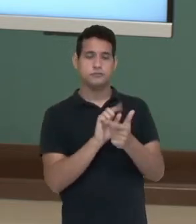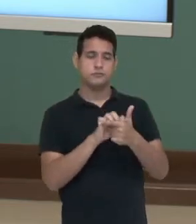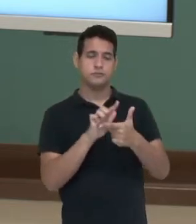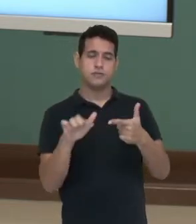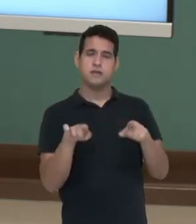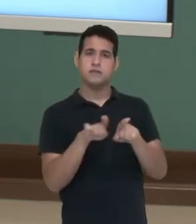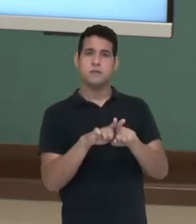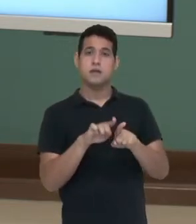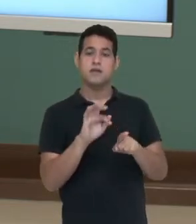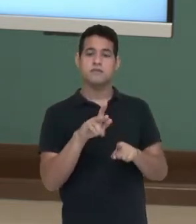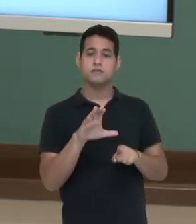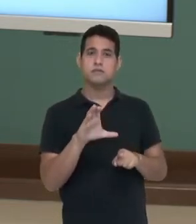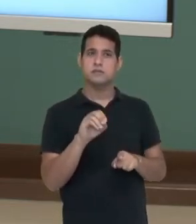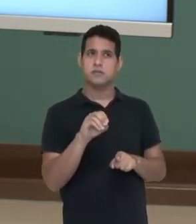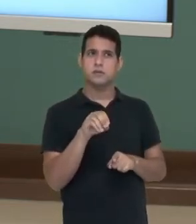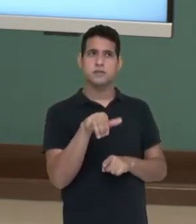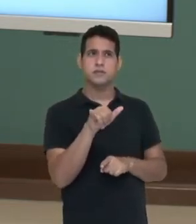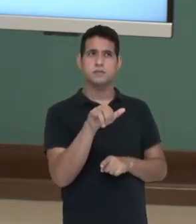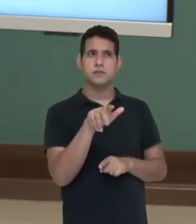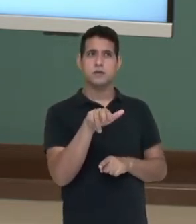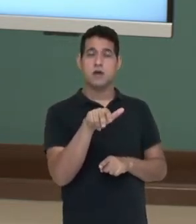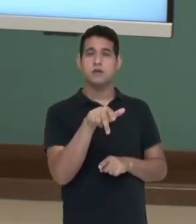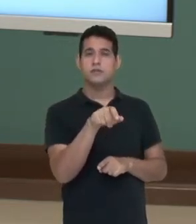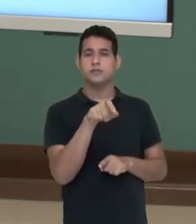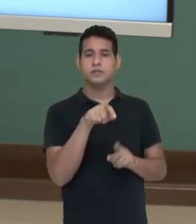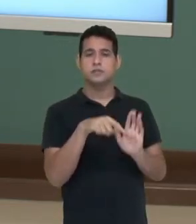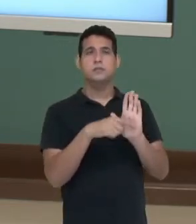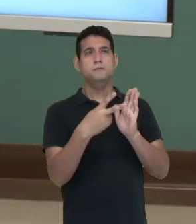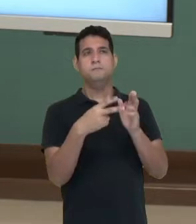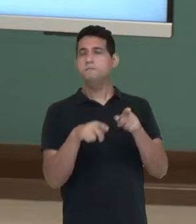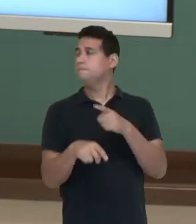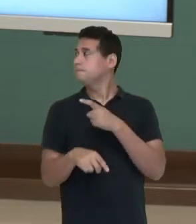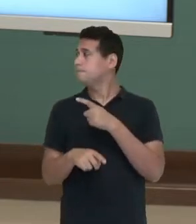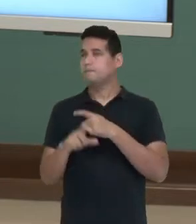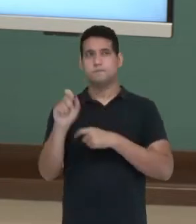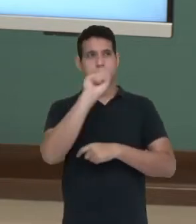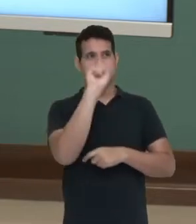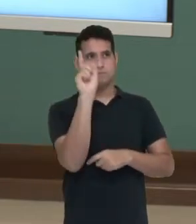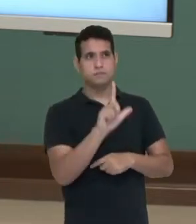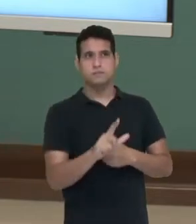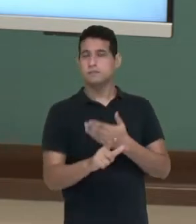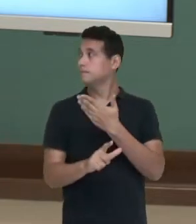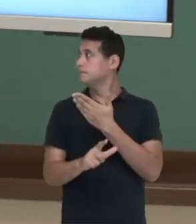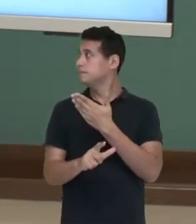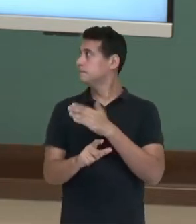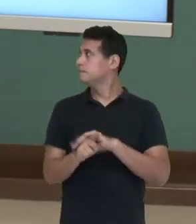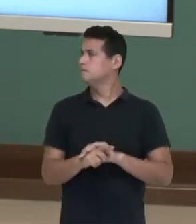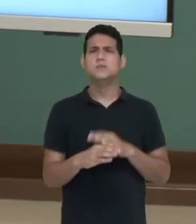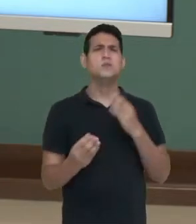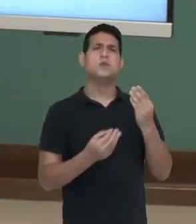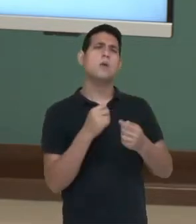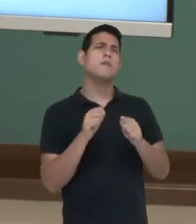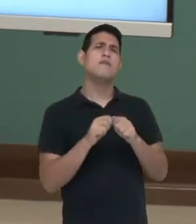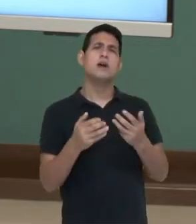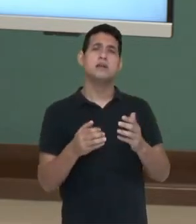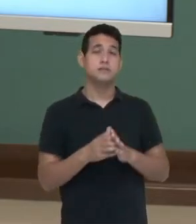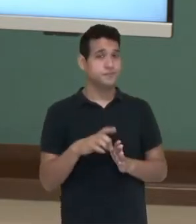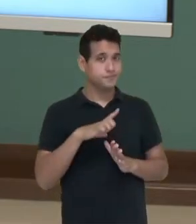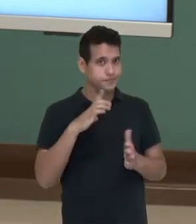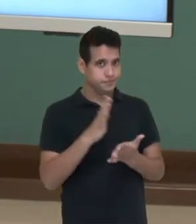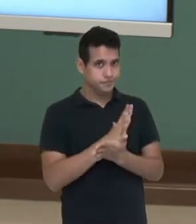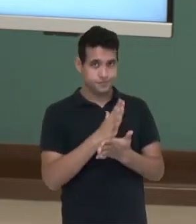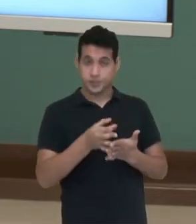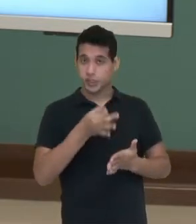função y igual a 2x menos 2, que é essa outra aqui, ó, essa azul aqui. Então, como é que você faz? Ó, tem umas dicas